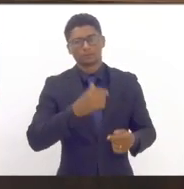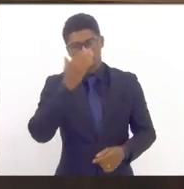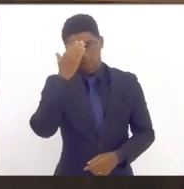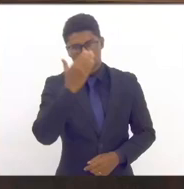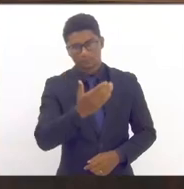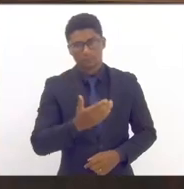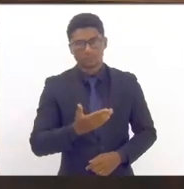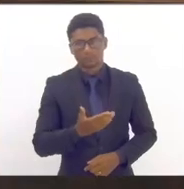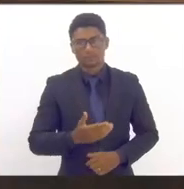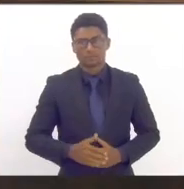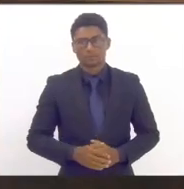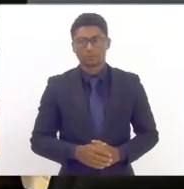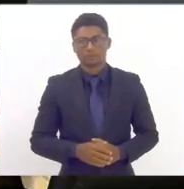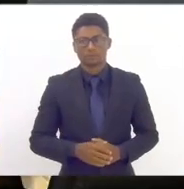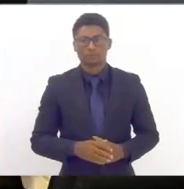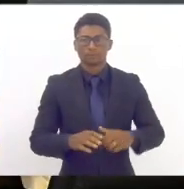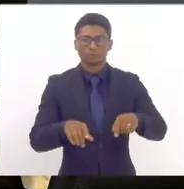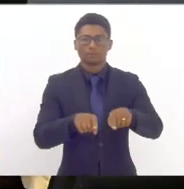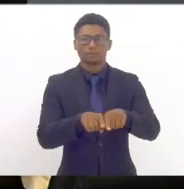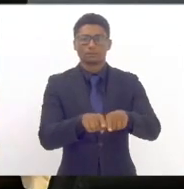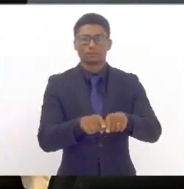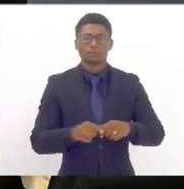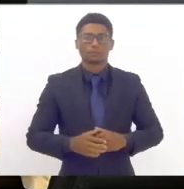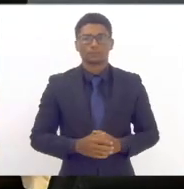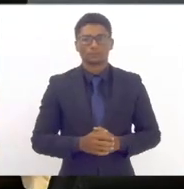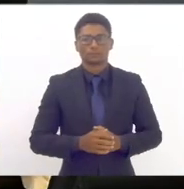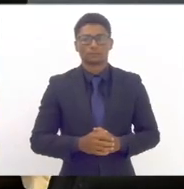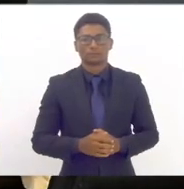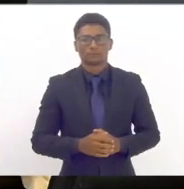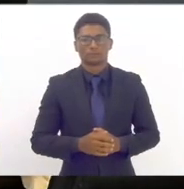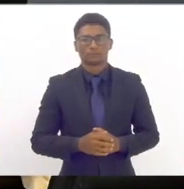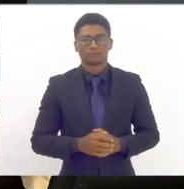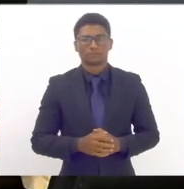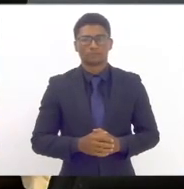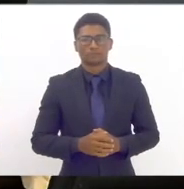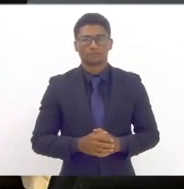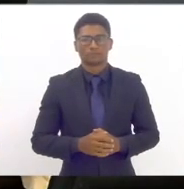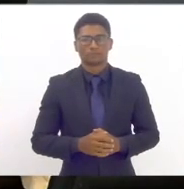Está aqui. E do nosso querido